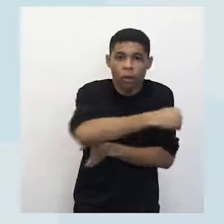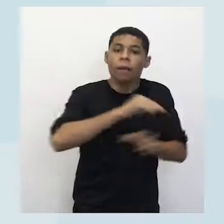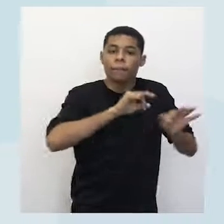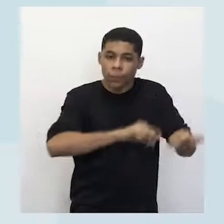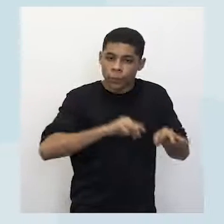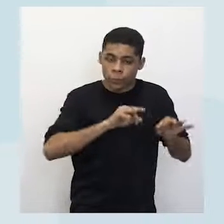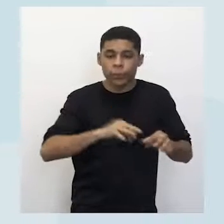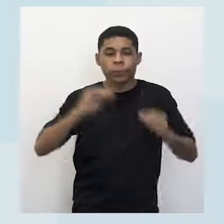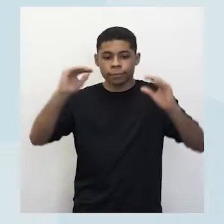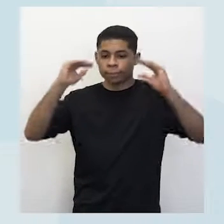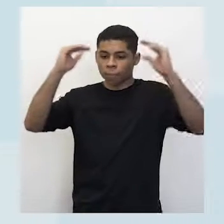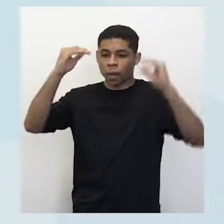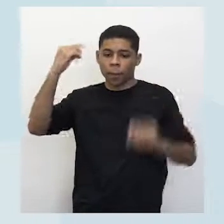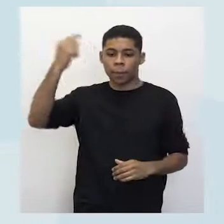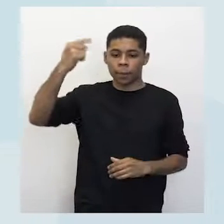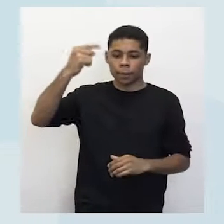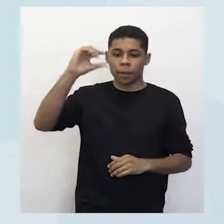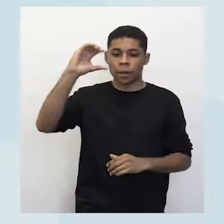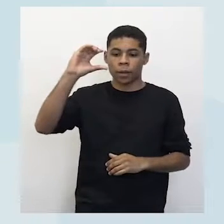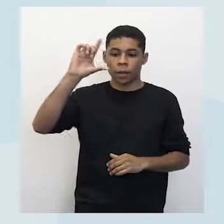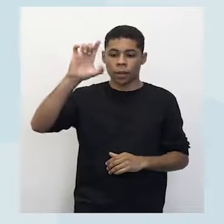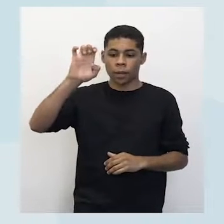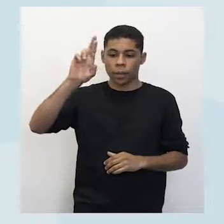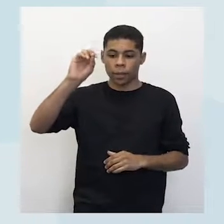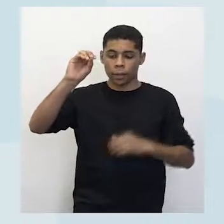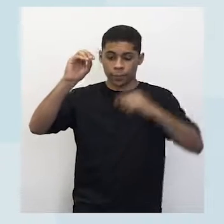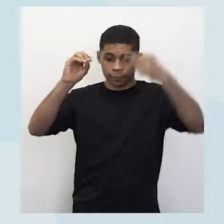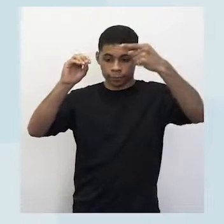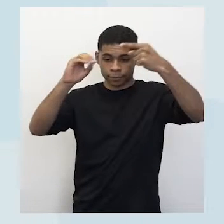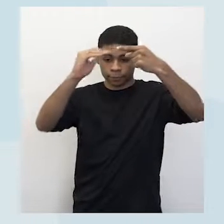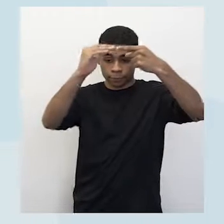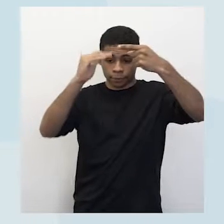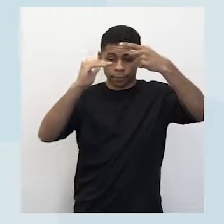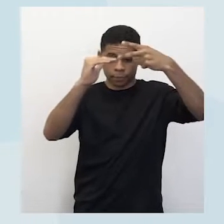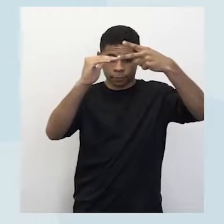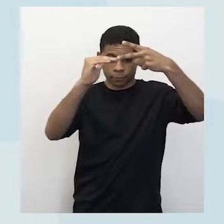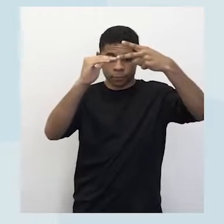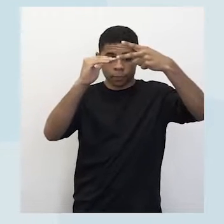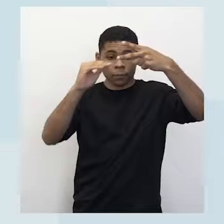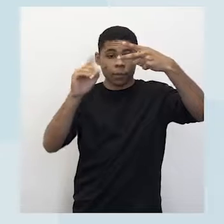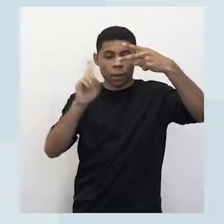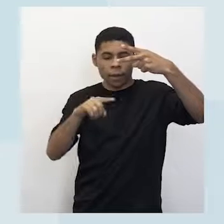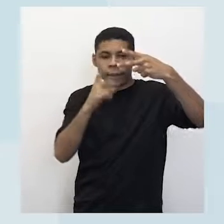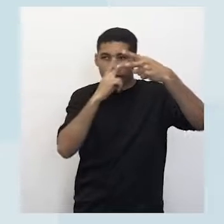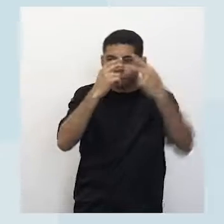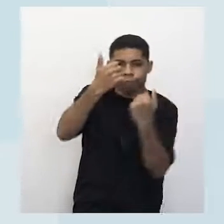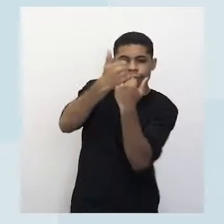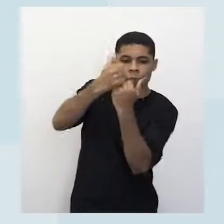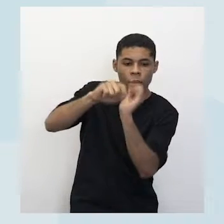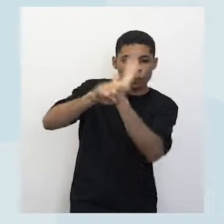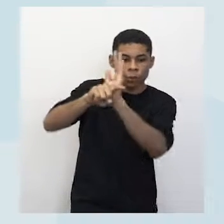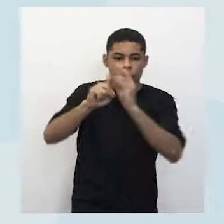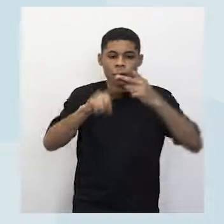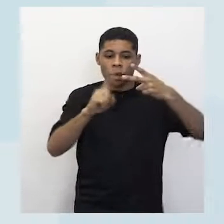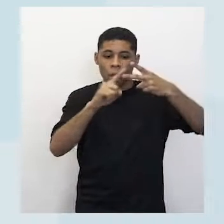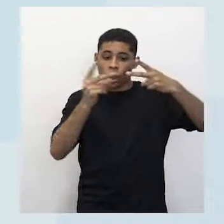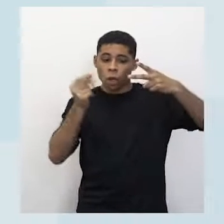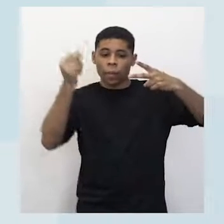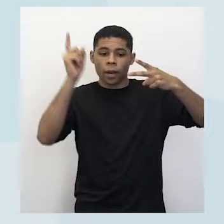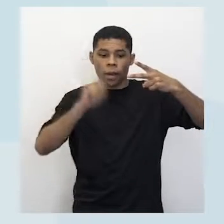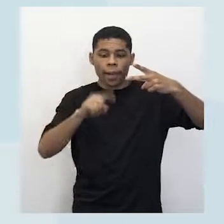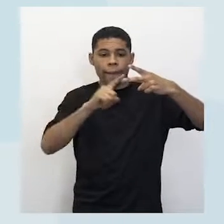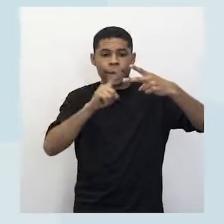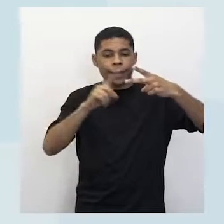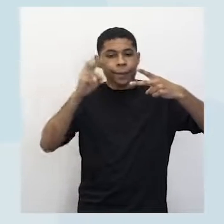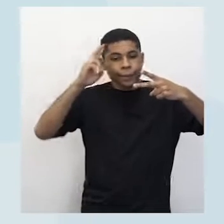nesse topo da pirâmide, tá? Abaixo do clero, que são os representantes da Igreja Católica, nós temos a nobreza,